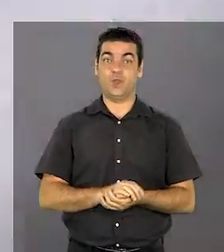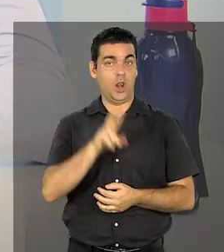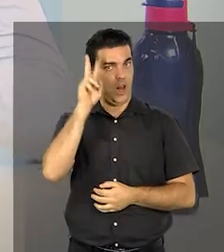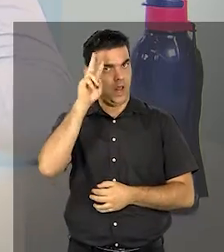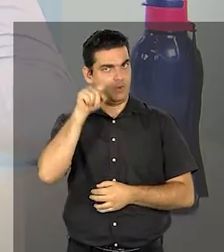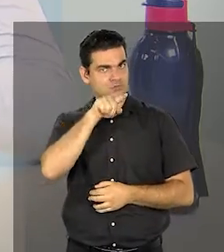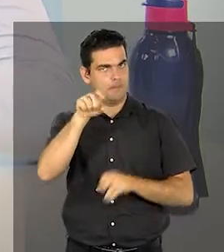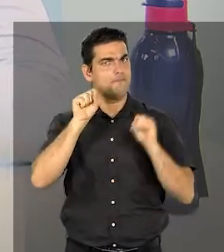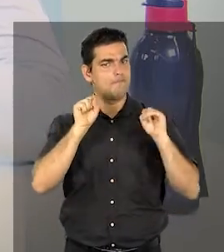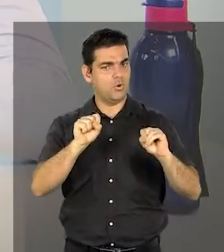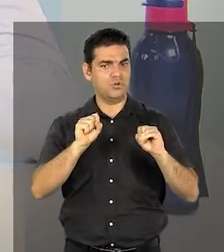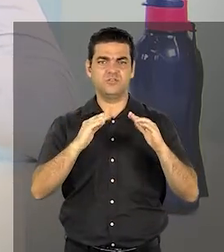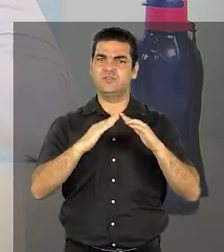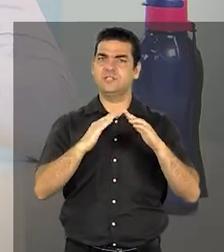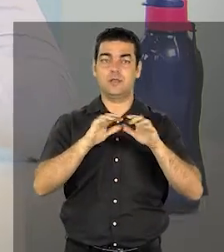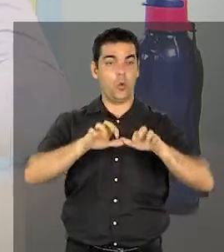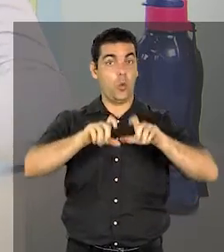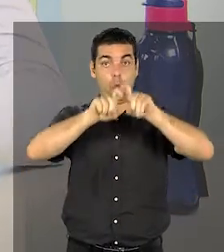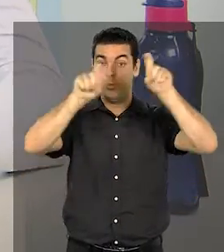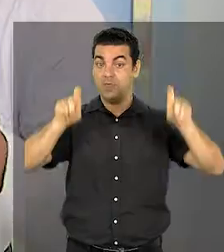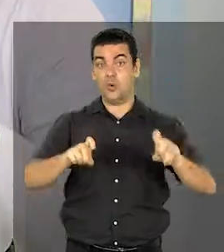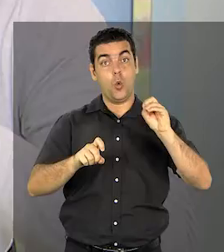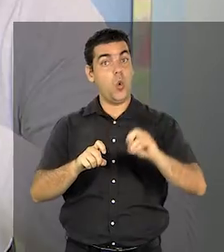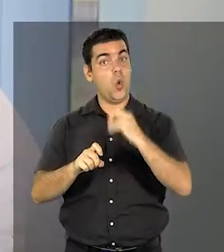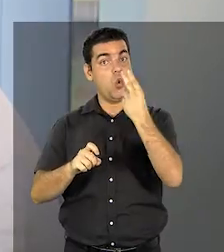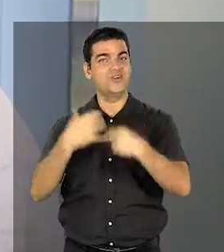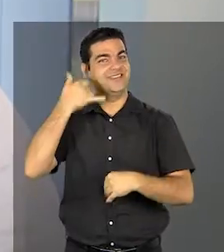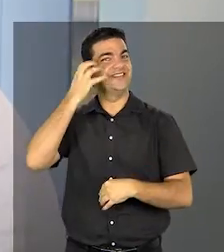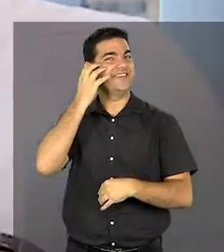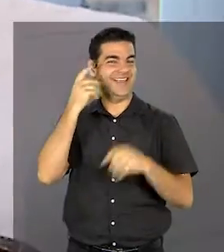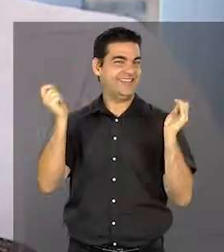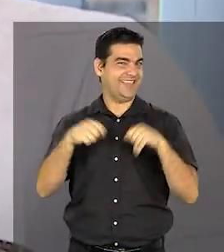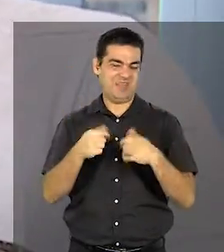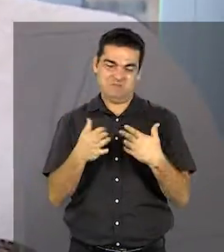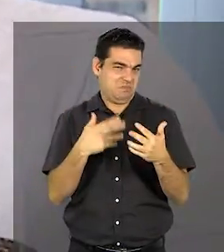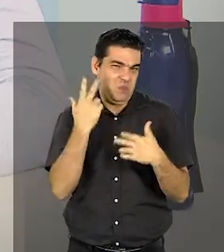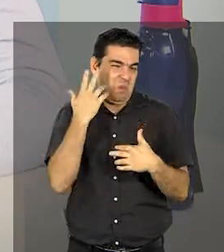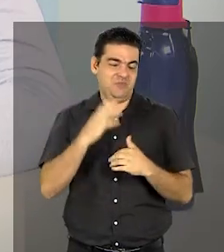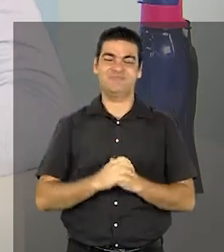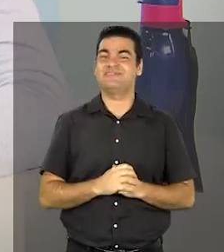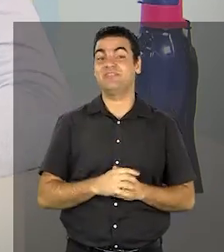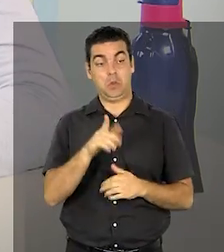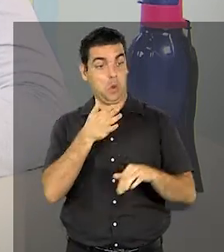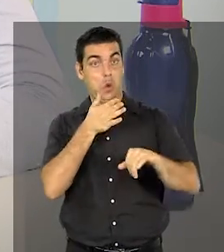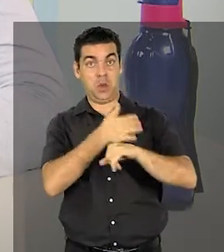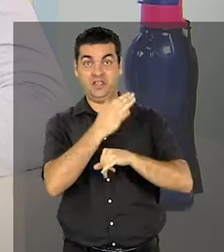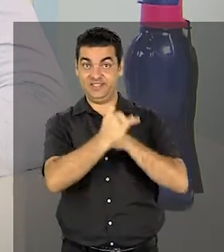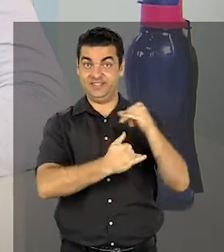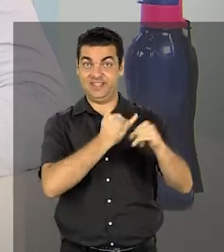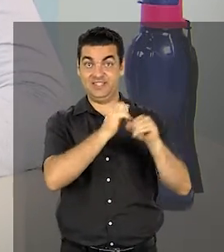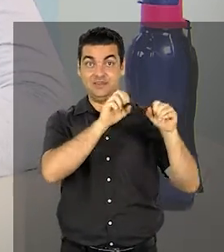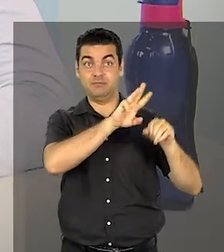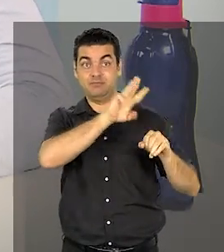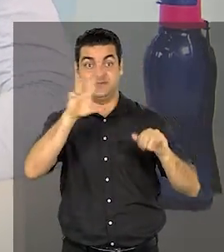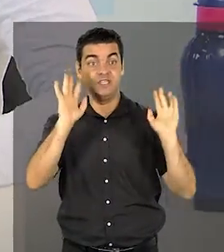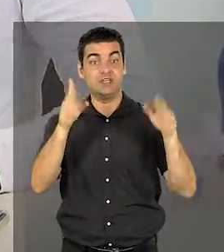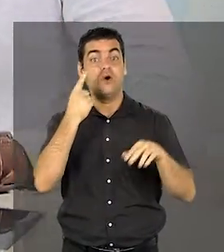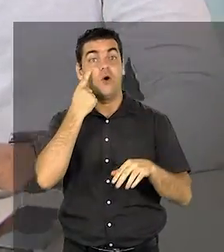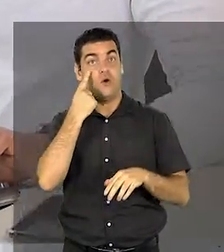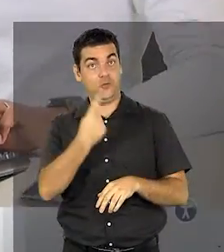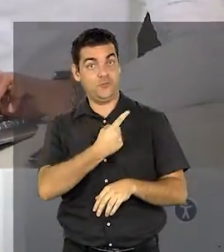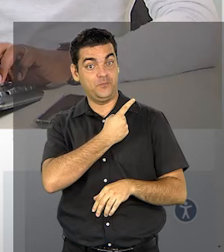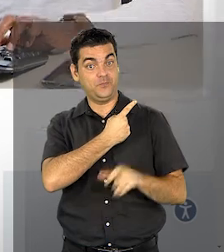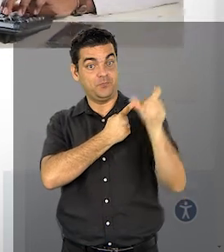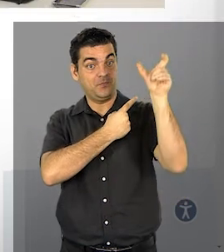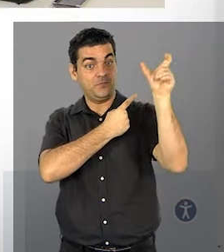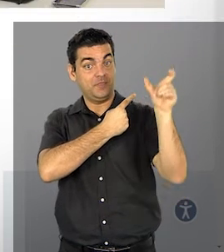tse.jus.br. Lembrando que você pode fazer isso tanto de um computador quanto do seu celular. Vai dar o mesmo, tá? Então, assim que você entra no site, você clica nessa